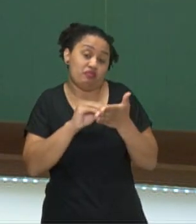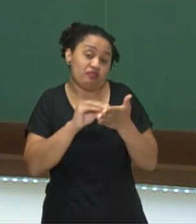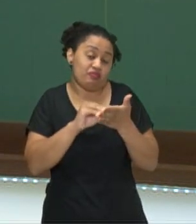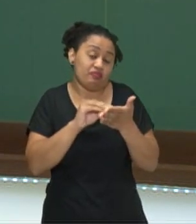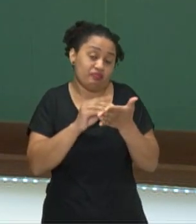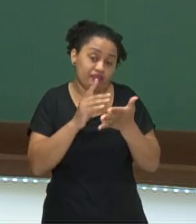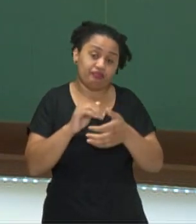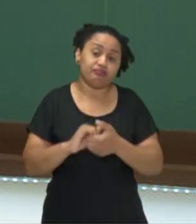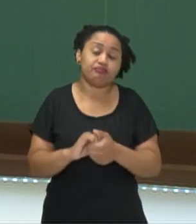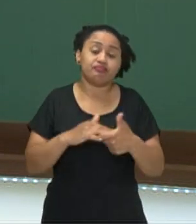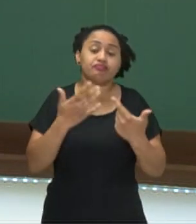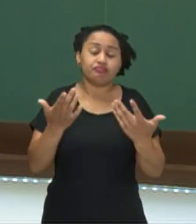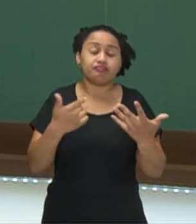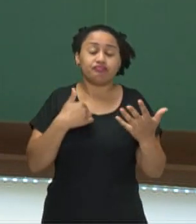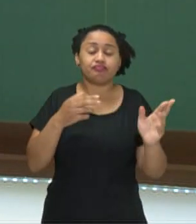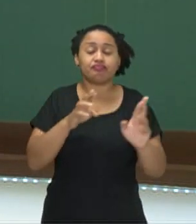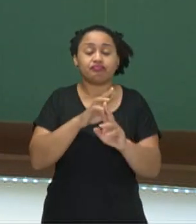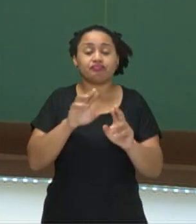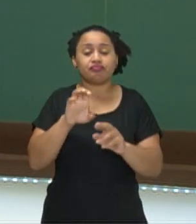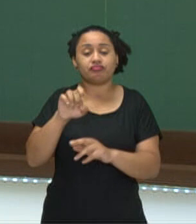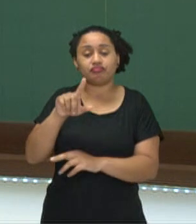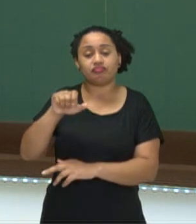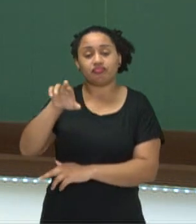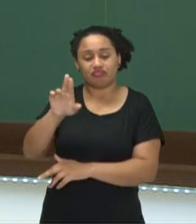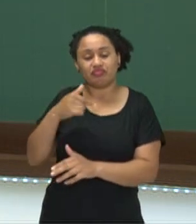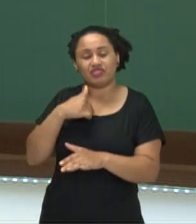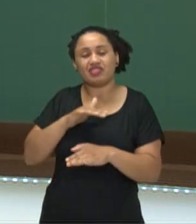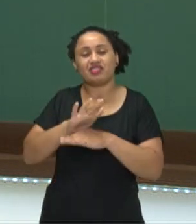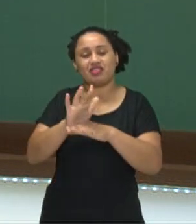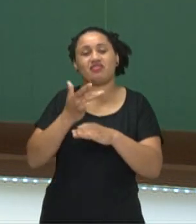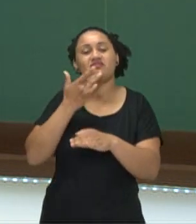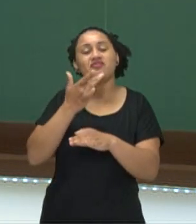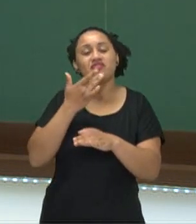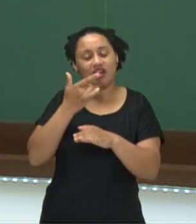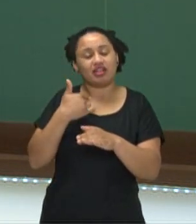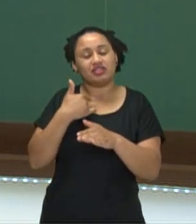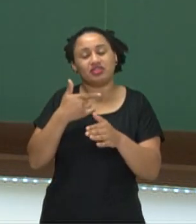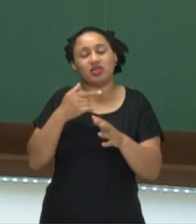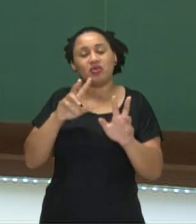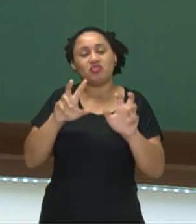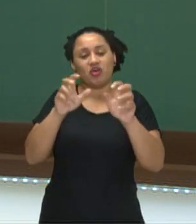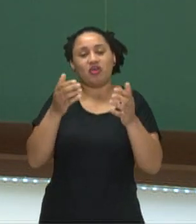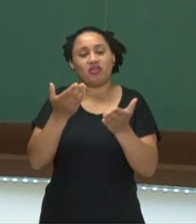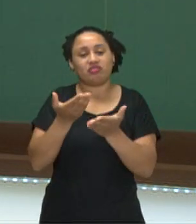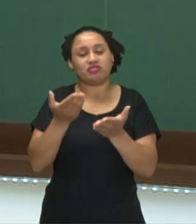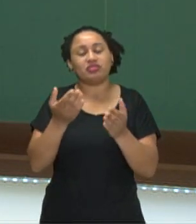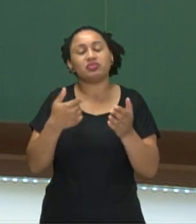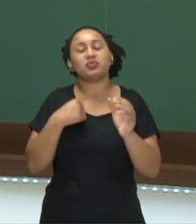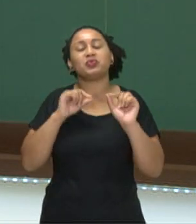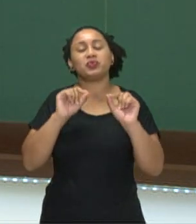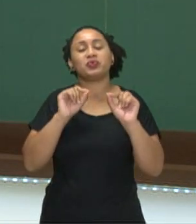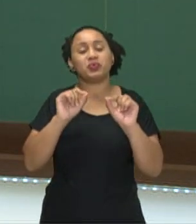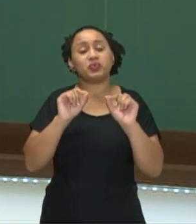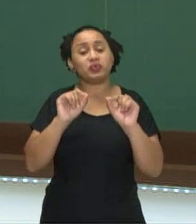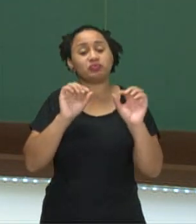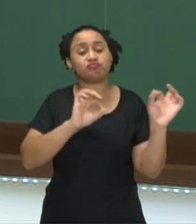ou faces. Então, a relação de Euler vai facilitar muito, que foi o nosso tema central